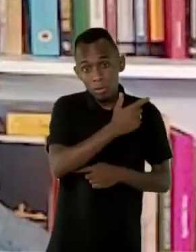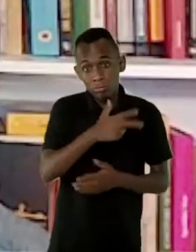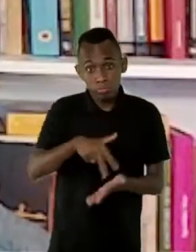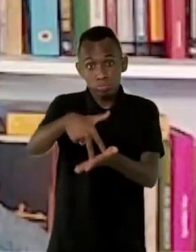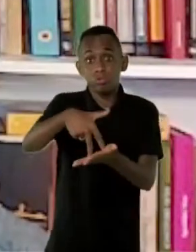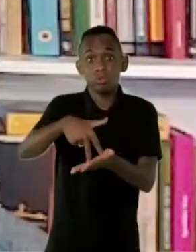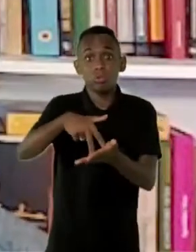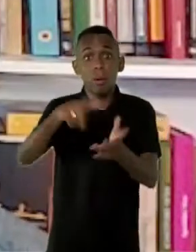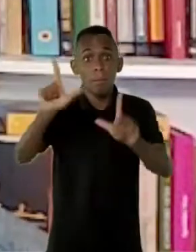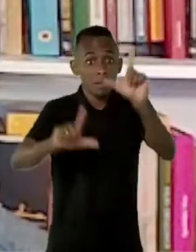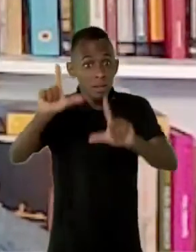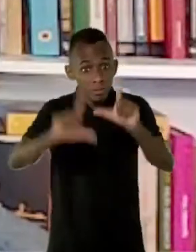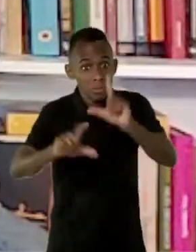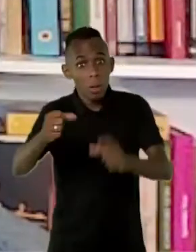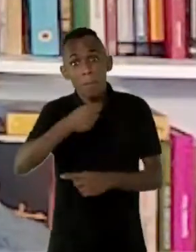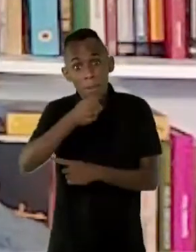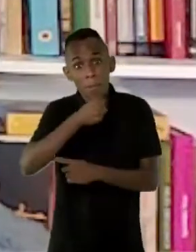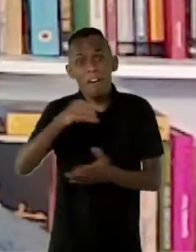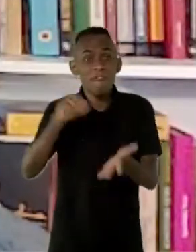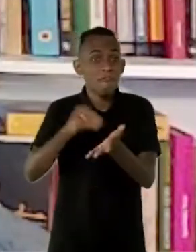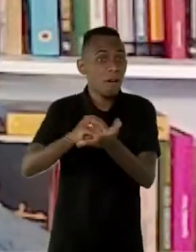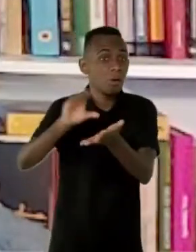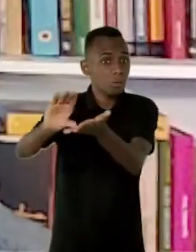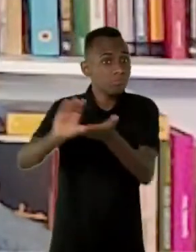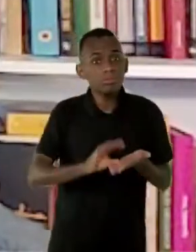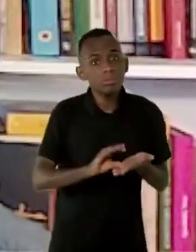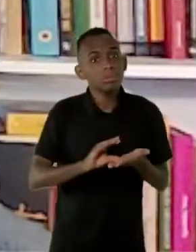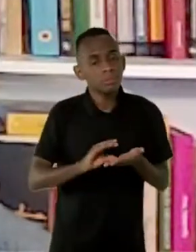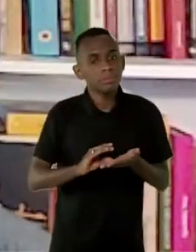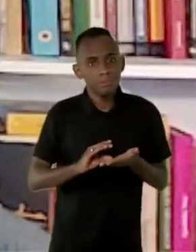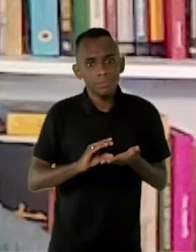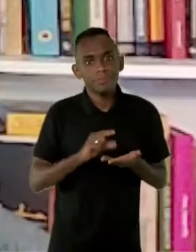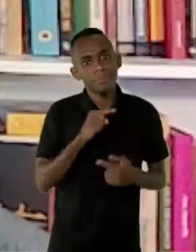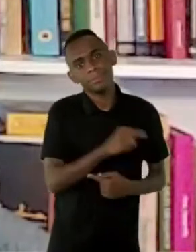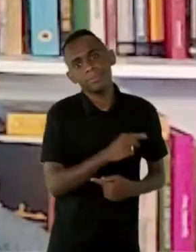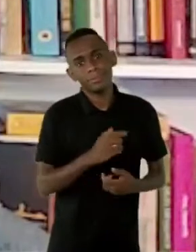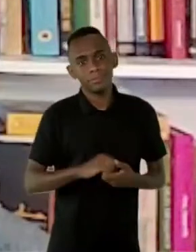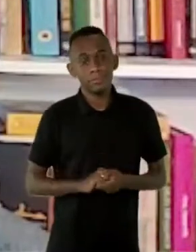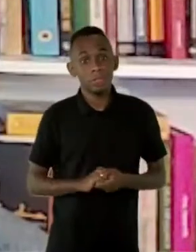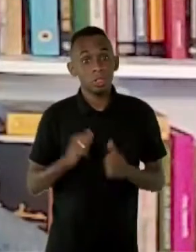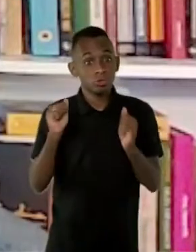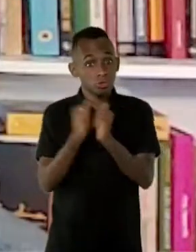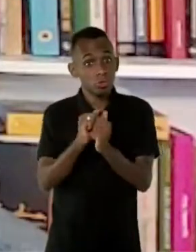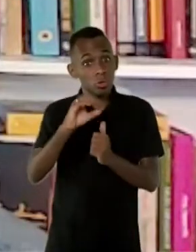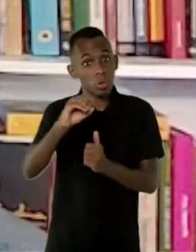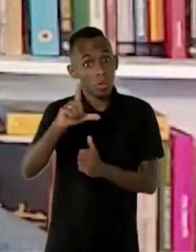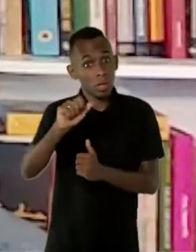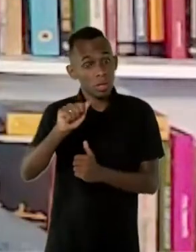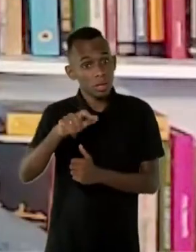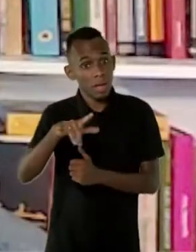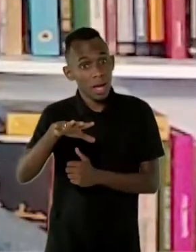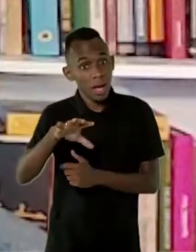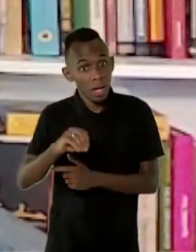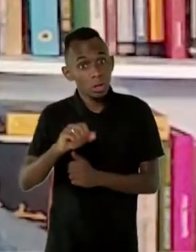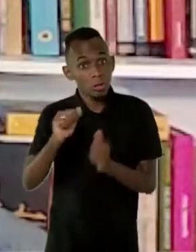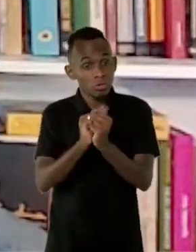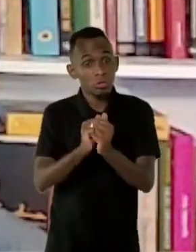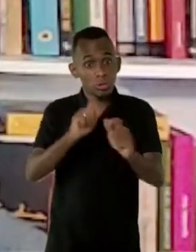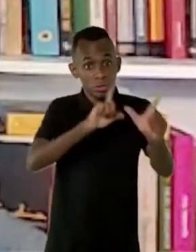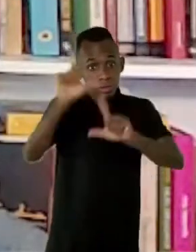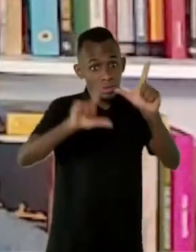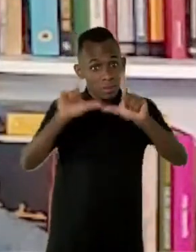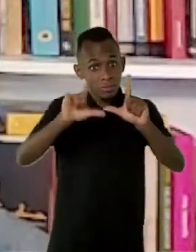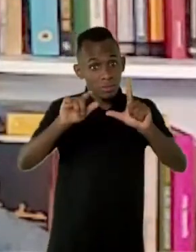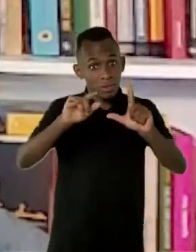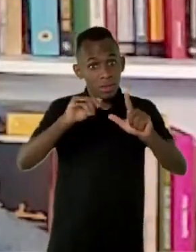Programa de televisão ela falou isso. Então, às vezes uma vez ela foi para a televisão com o Audálio Dantas e no programa de televisão ela disse que ele não